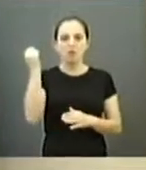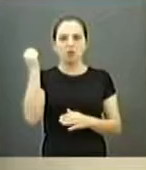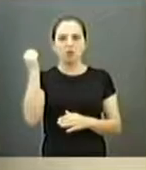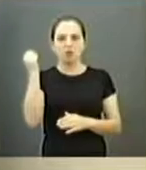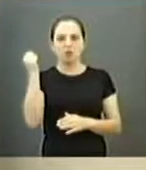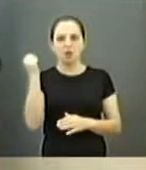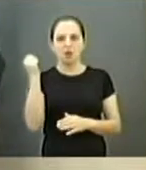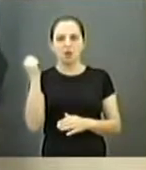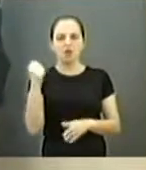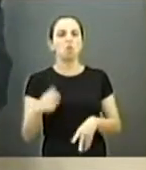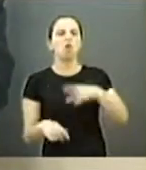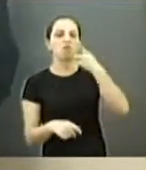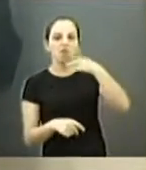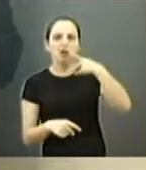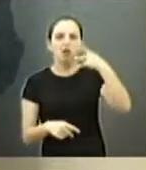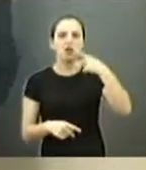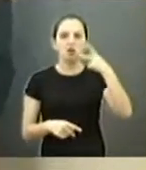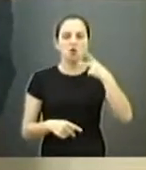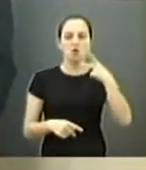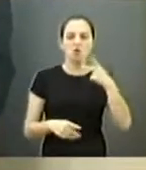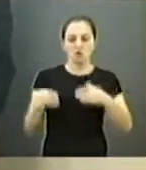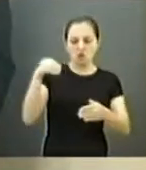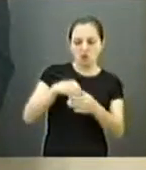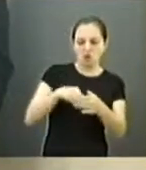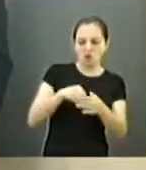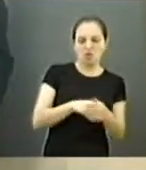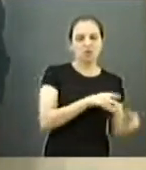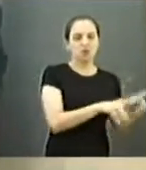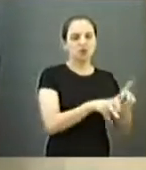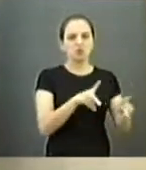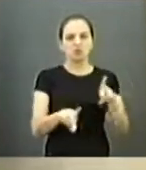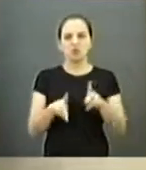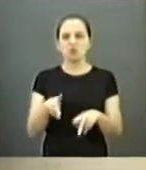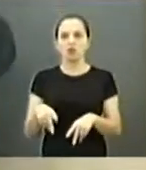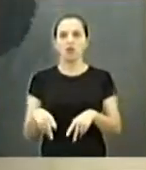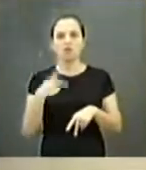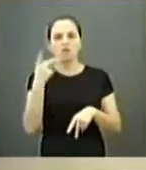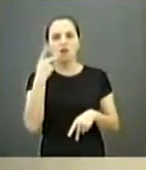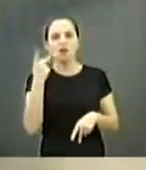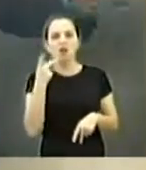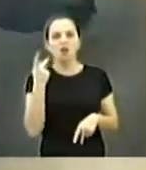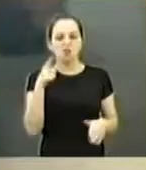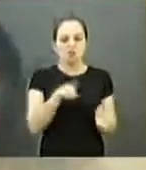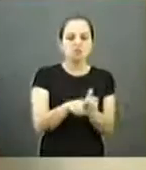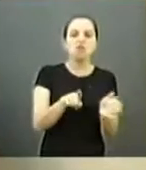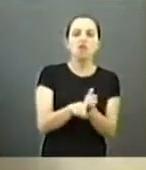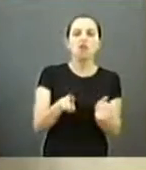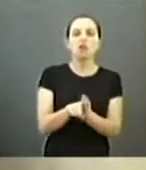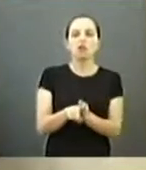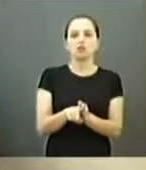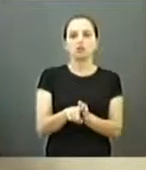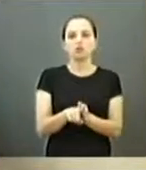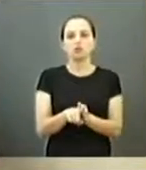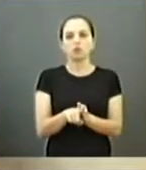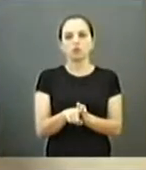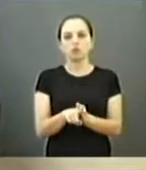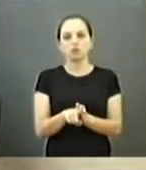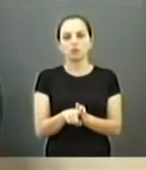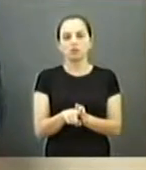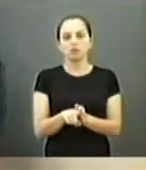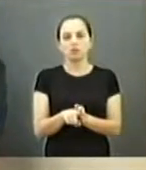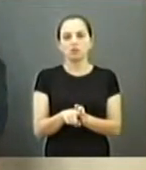uma parlamentar, que é eleita pelo povo, falando de fiscalização, não tem um pingo